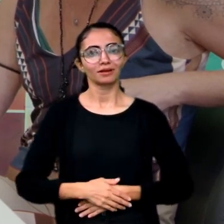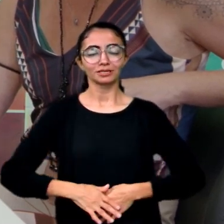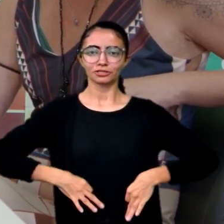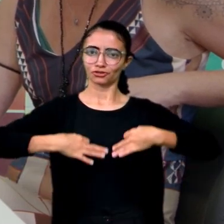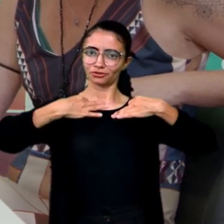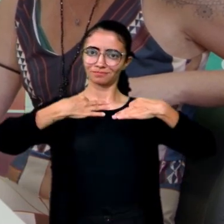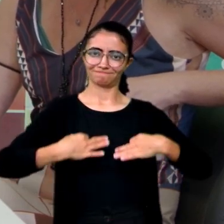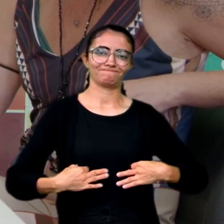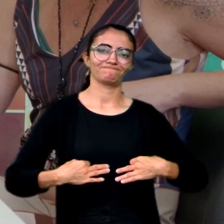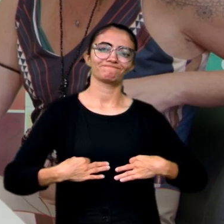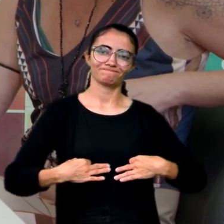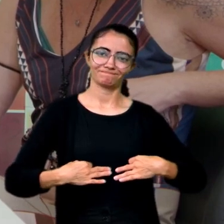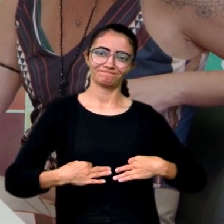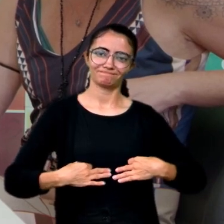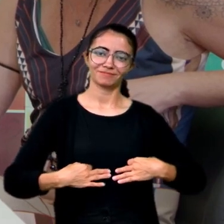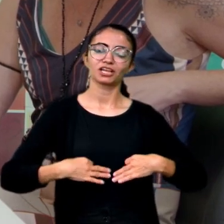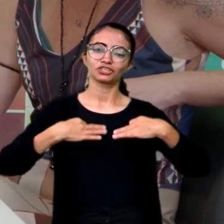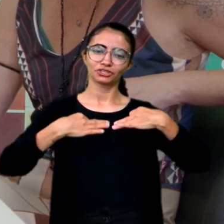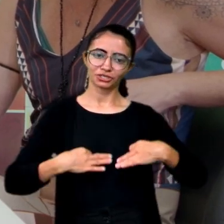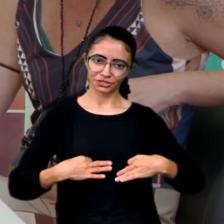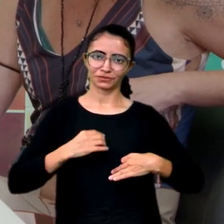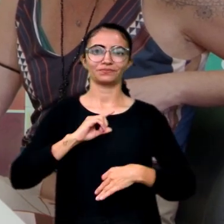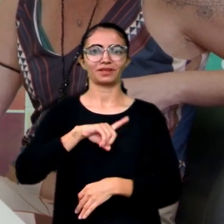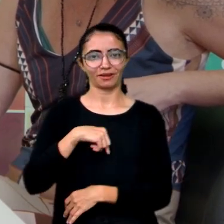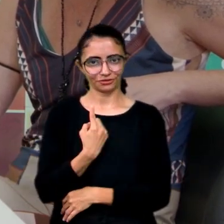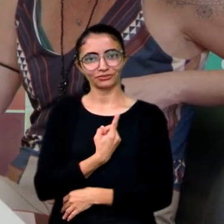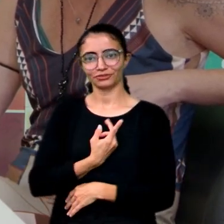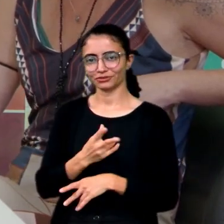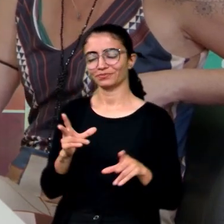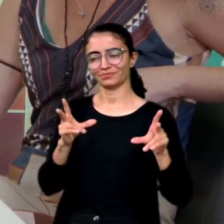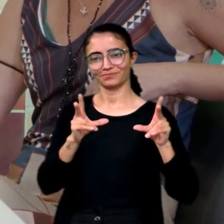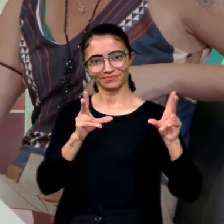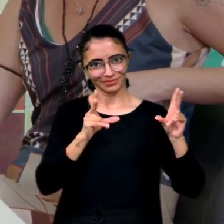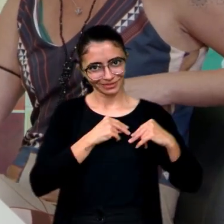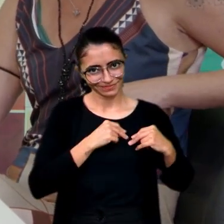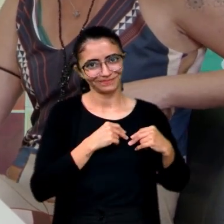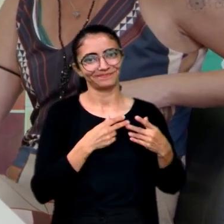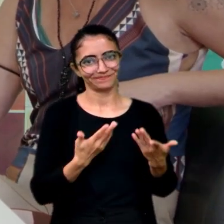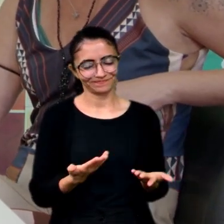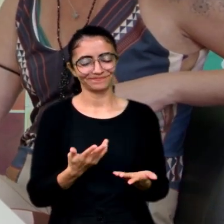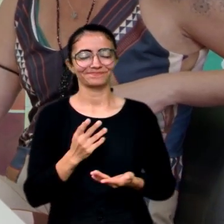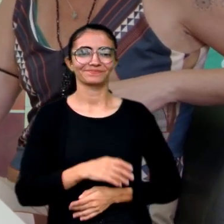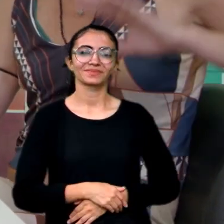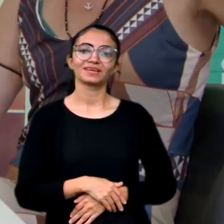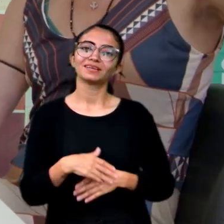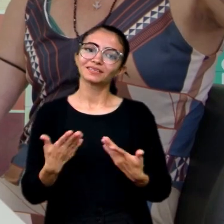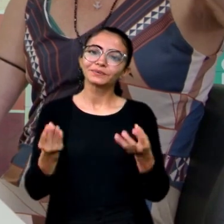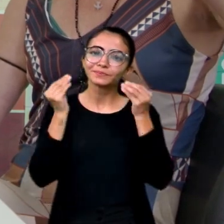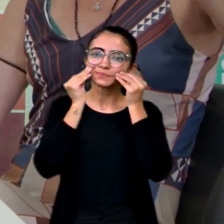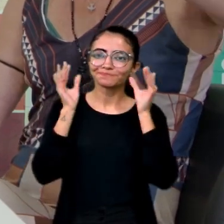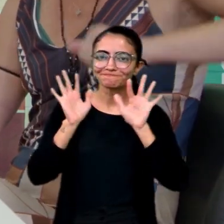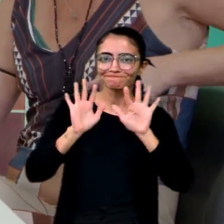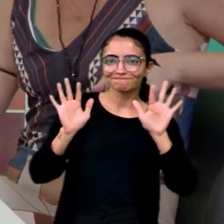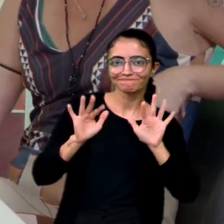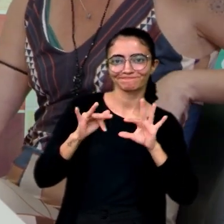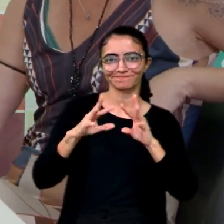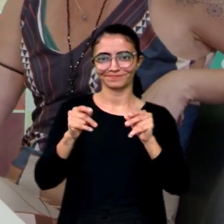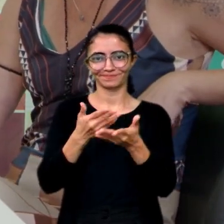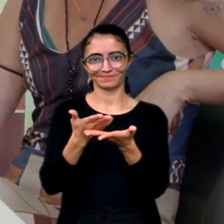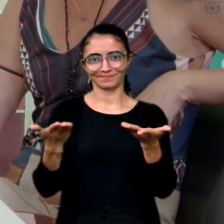digno. A gente merece isso. Verdade. Então é isso. Um beijo a todos